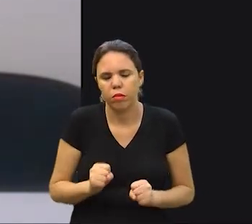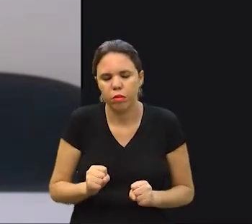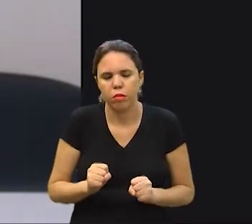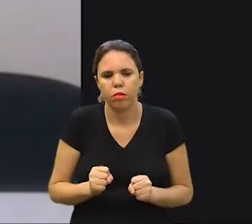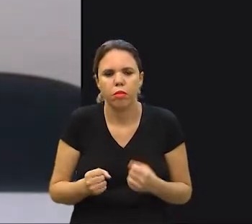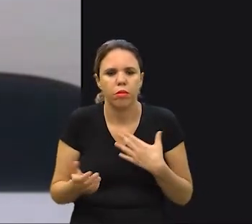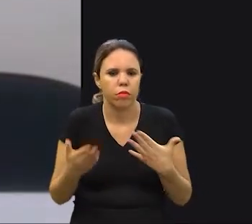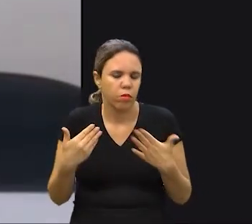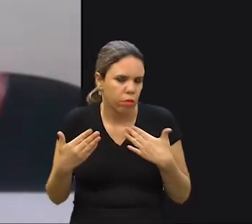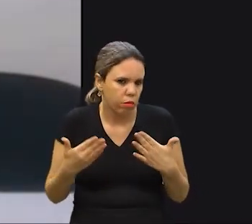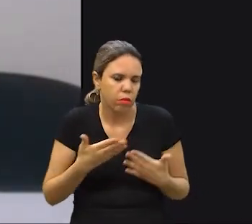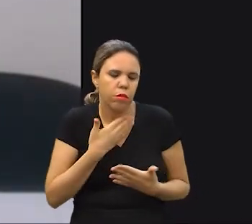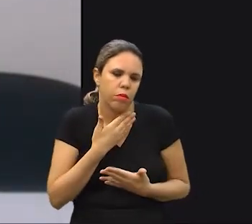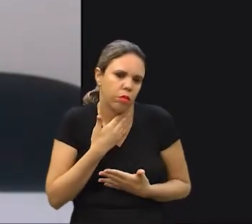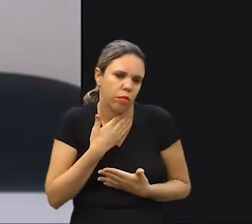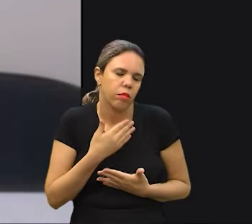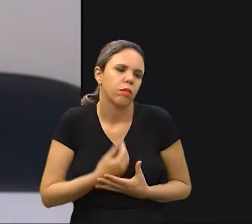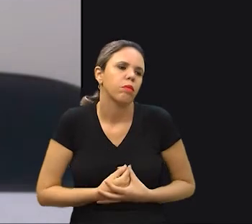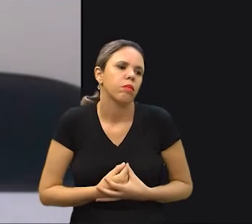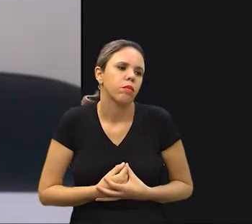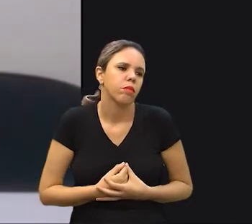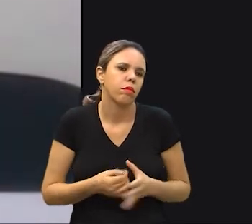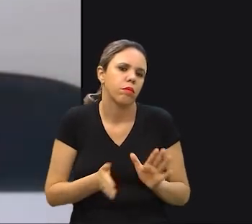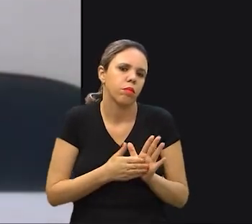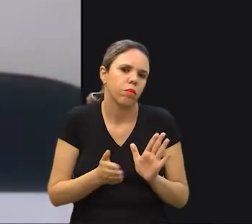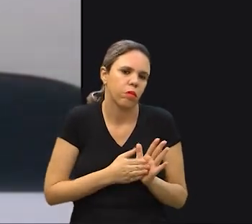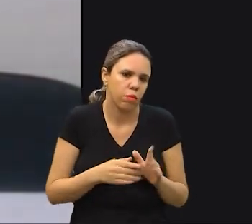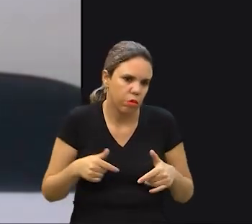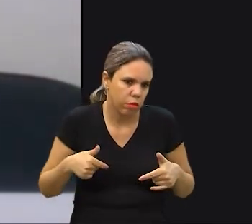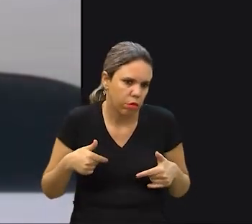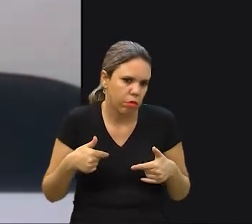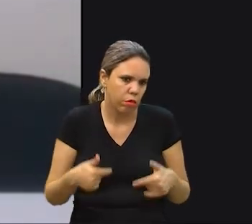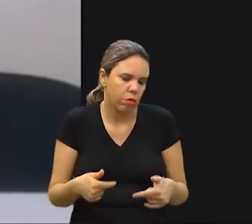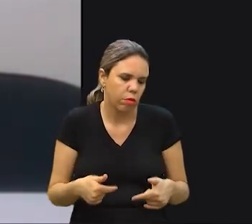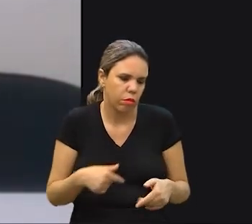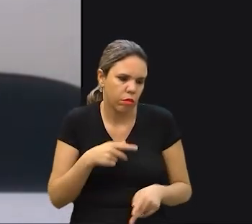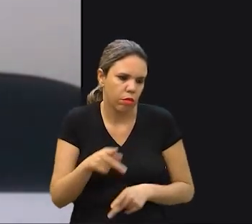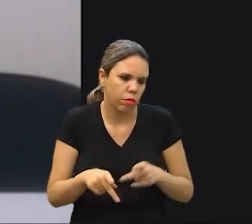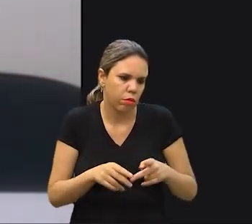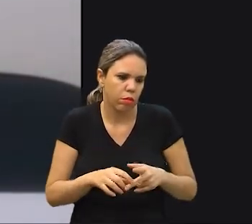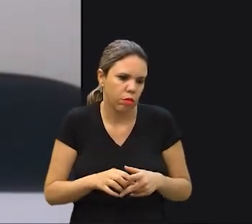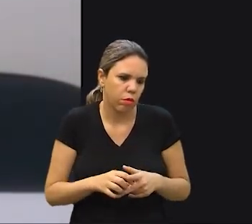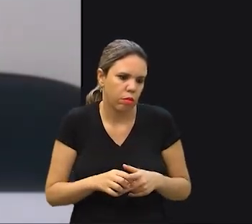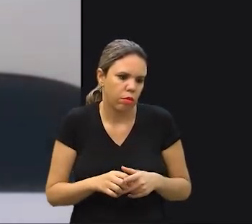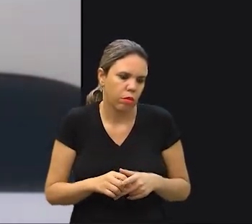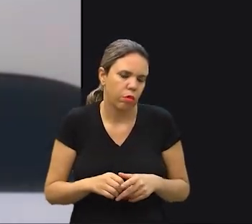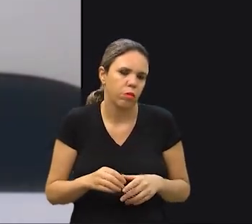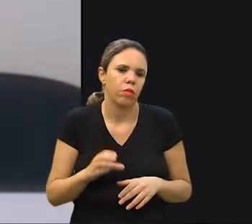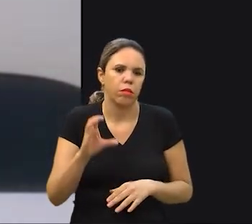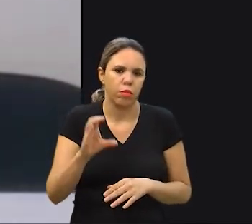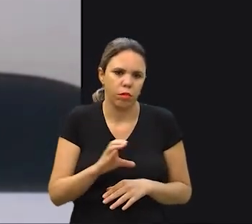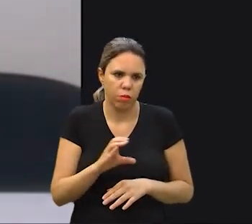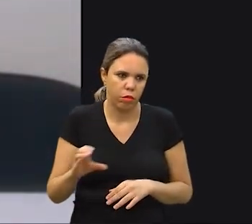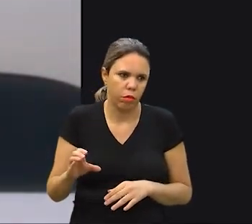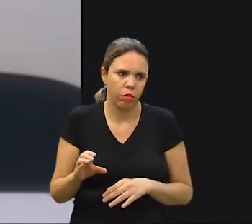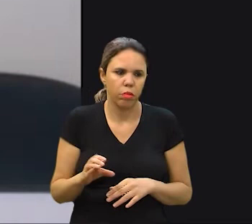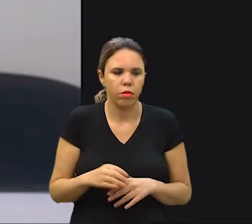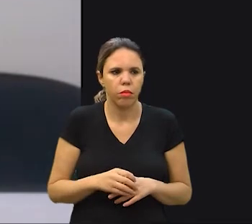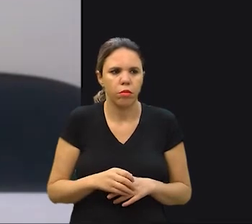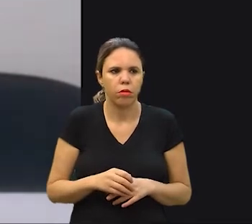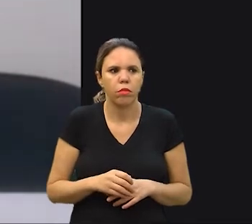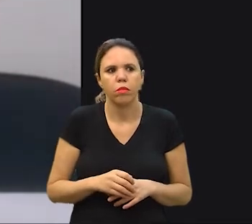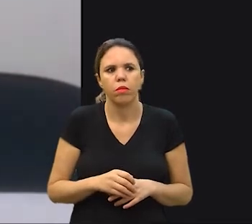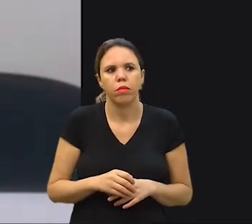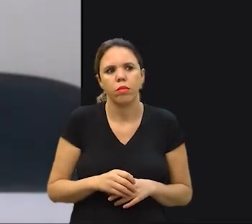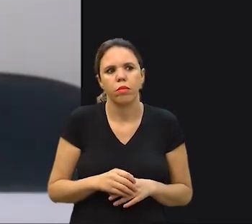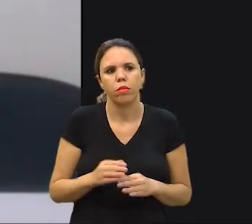gente possa sentar, conversar, propor alguma ação na comunidade, na paróquia,